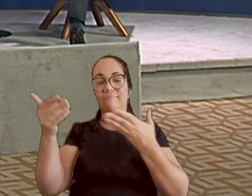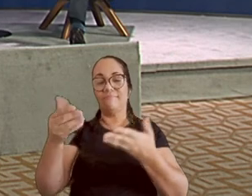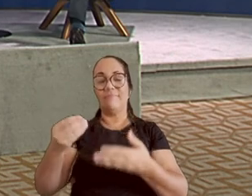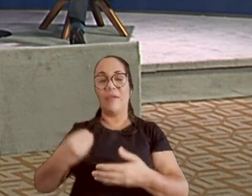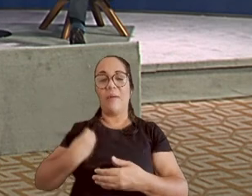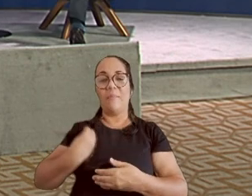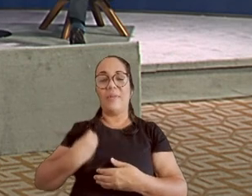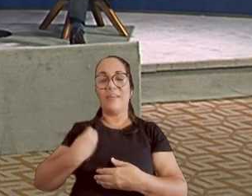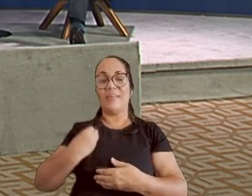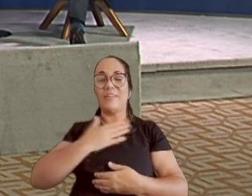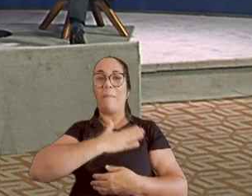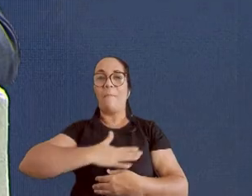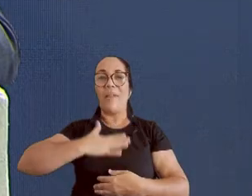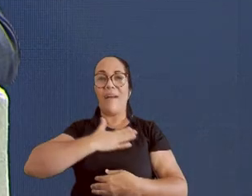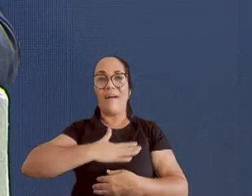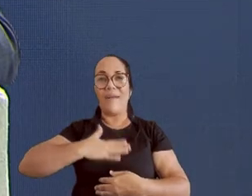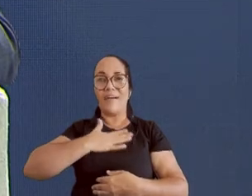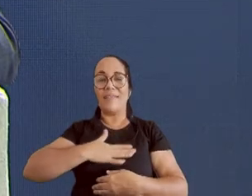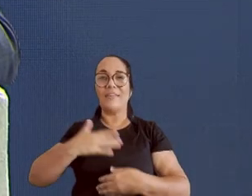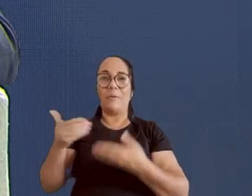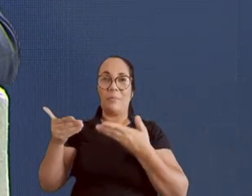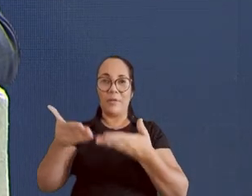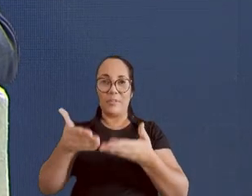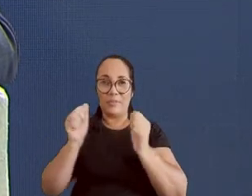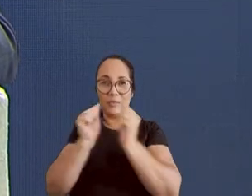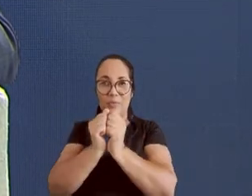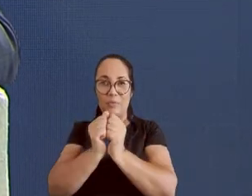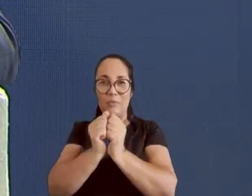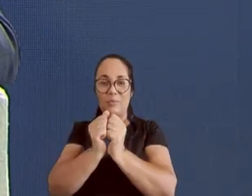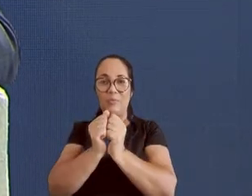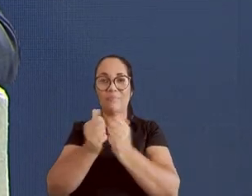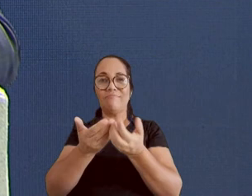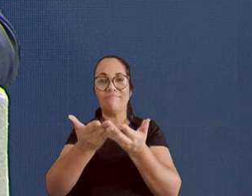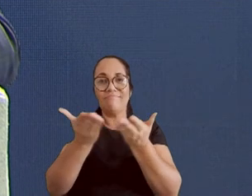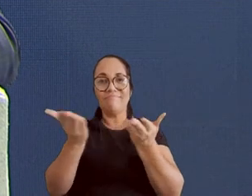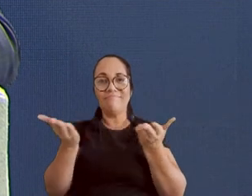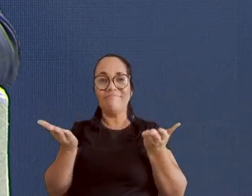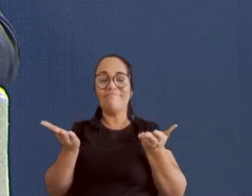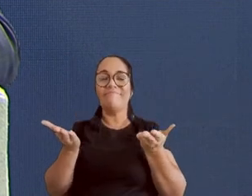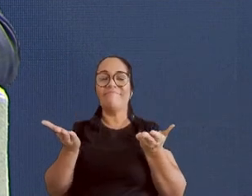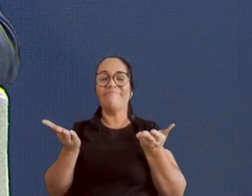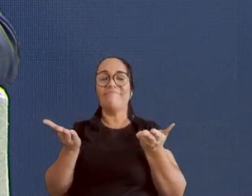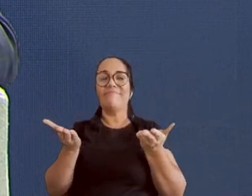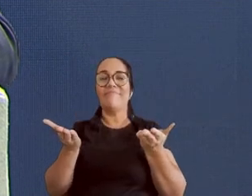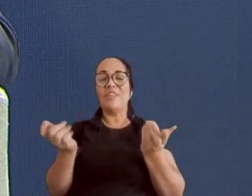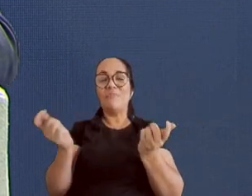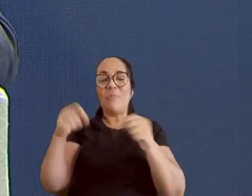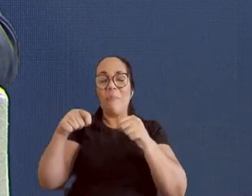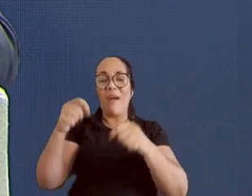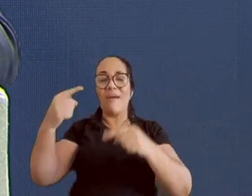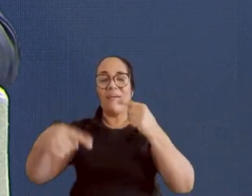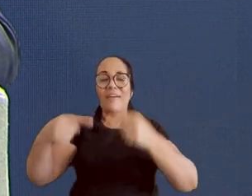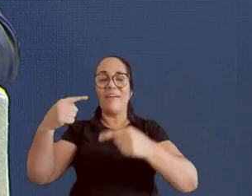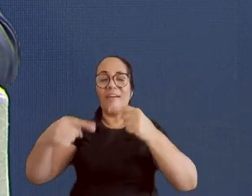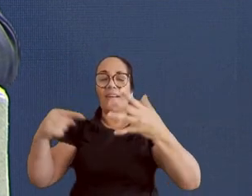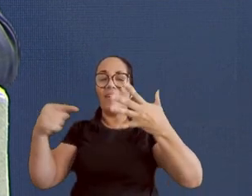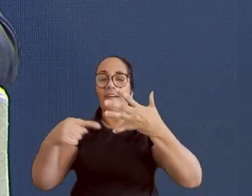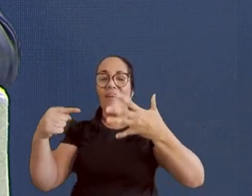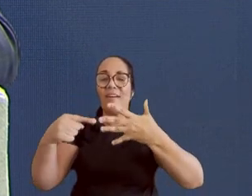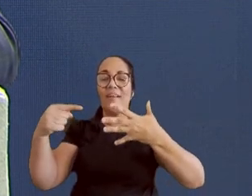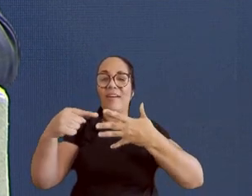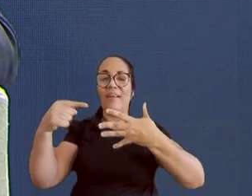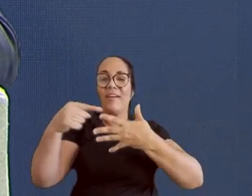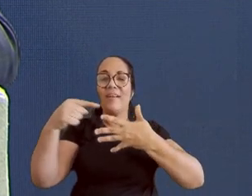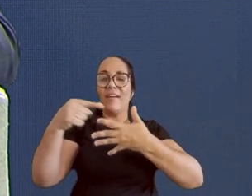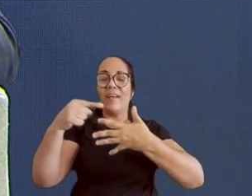e espero que possamos elucidar alguns tópicos aí do agronegócio que é tão que é tão